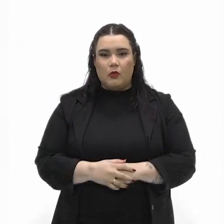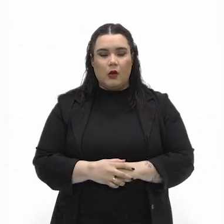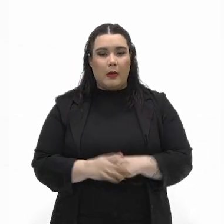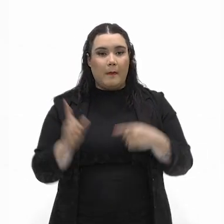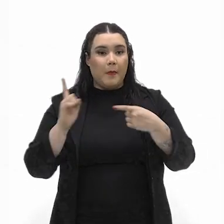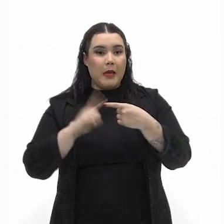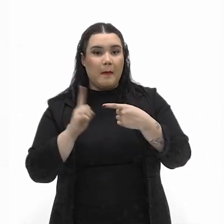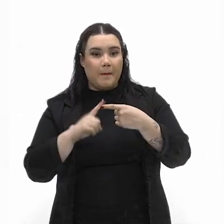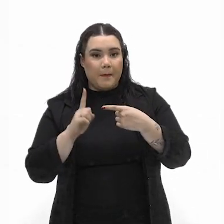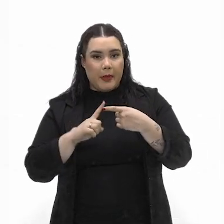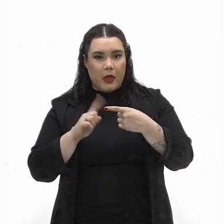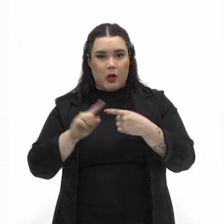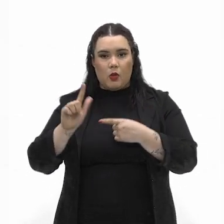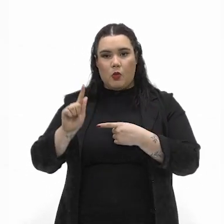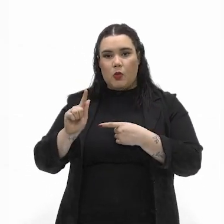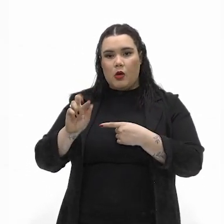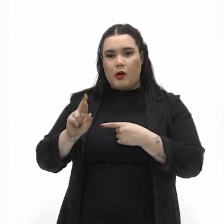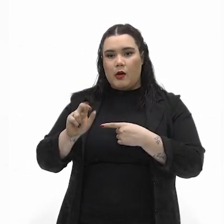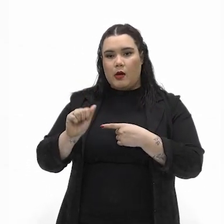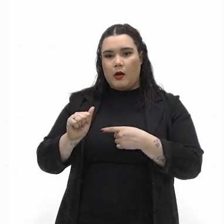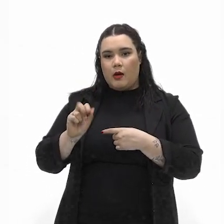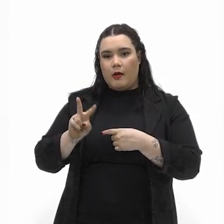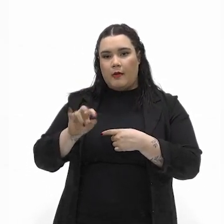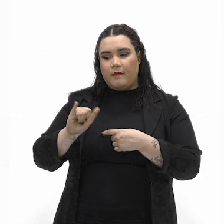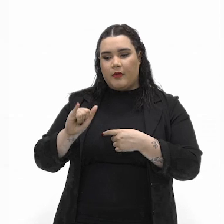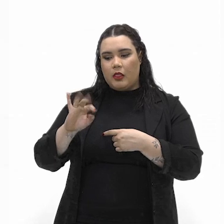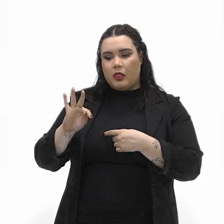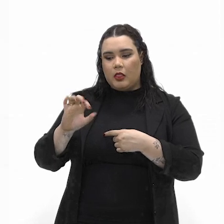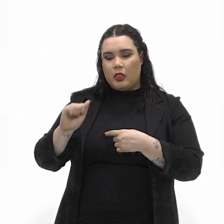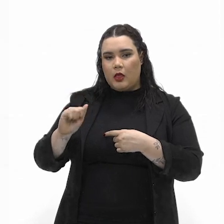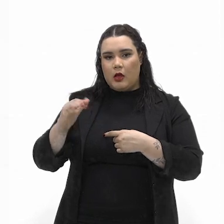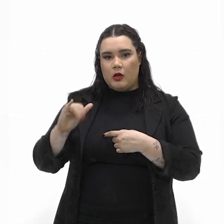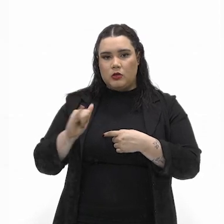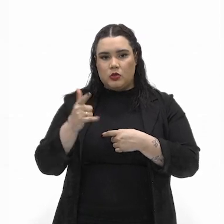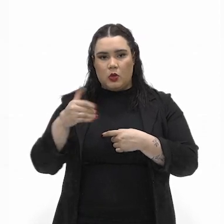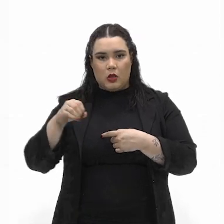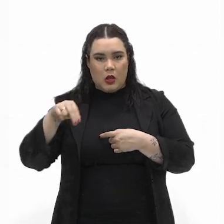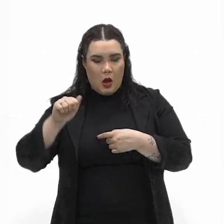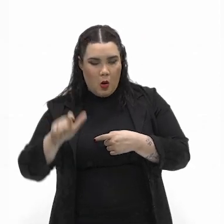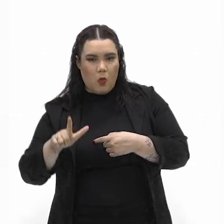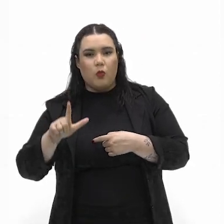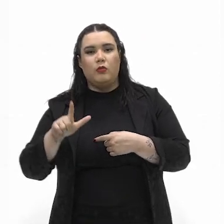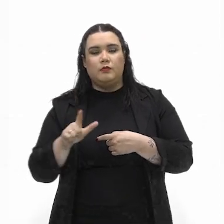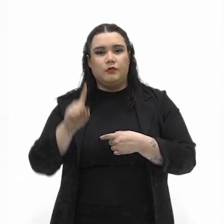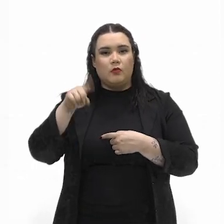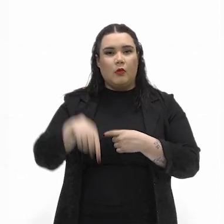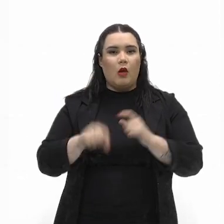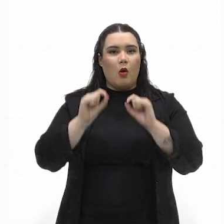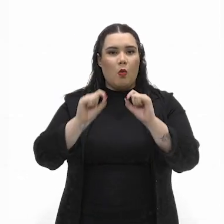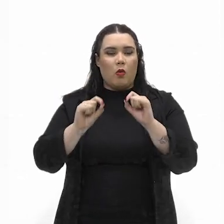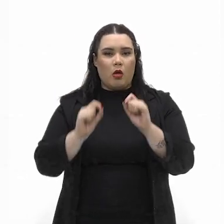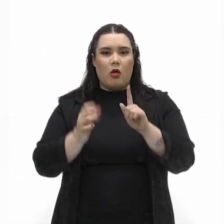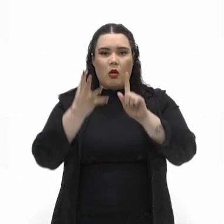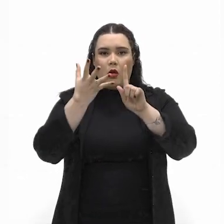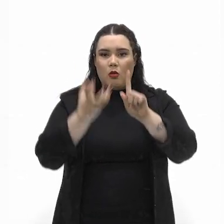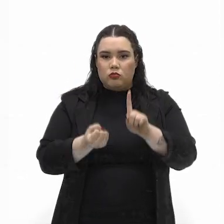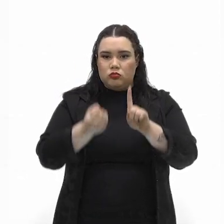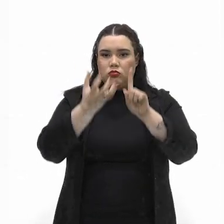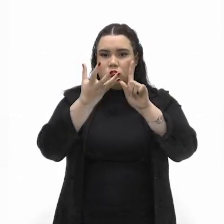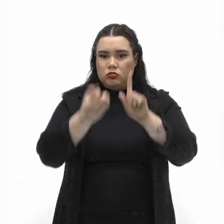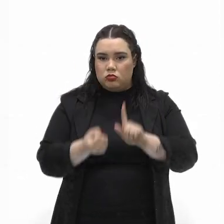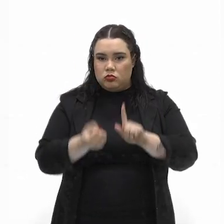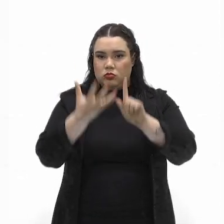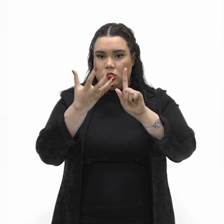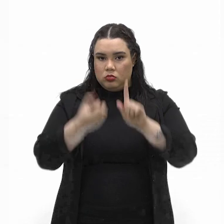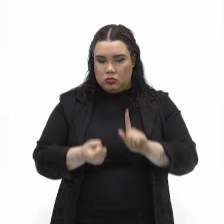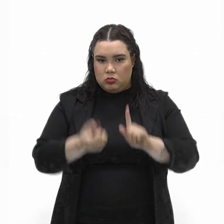a força gravitacional, gente. A força gravitacional é a força responsável pela interação de